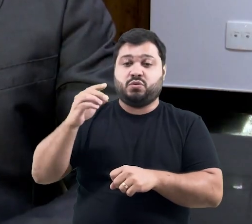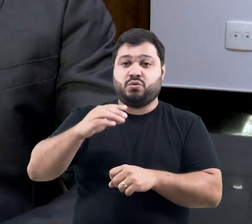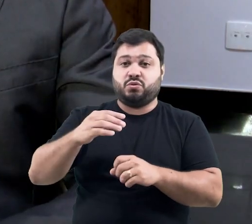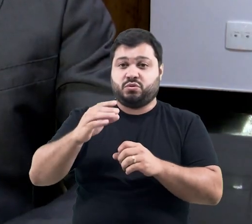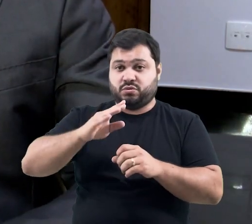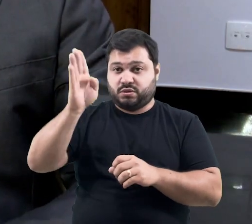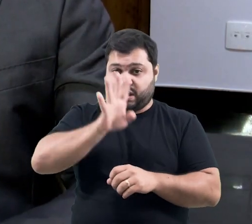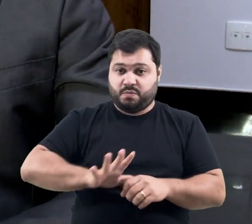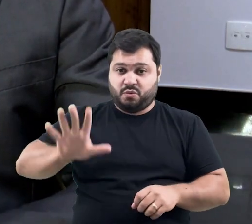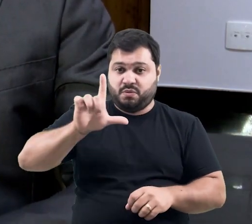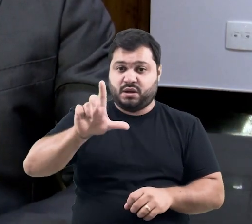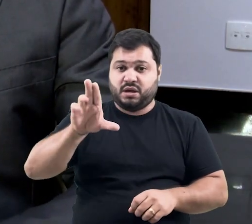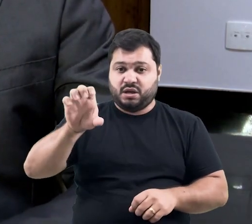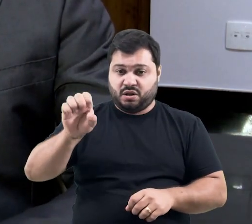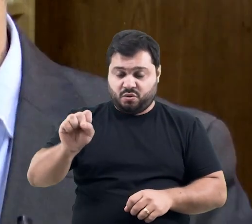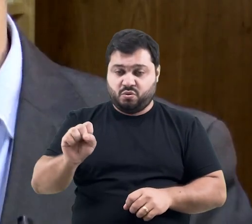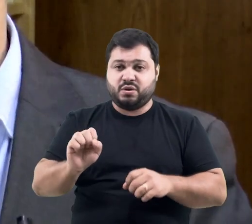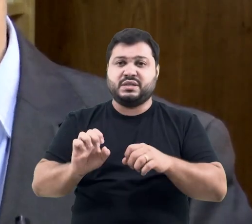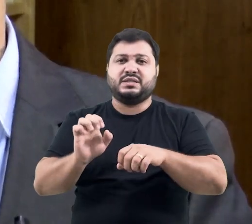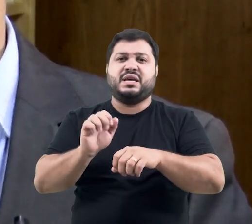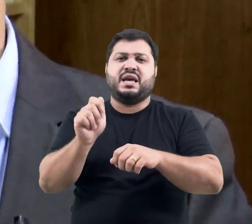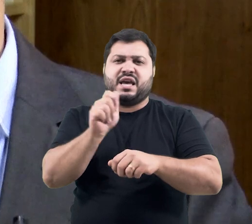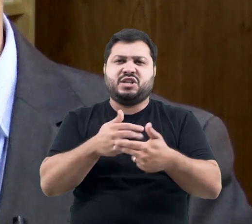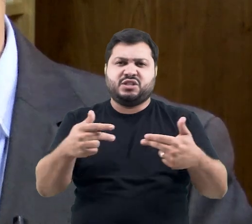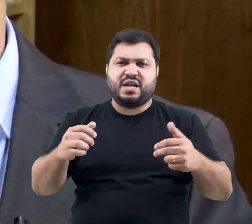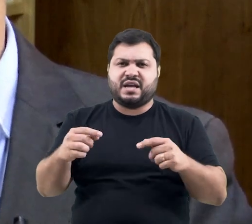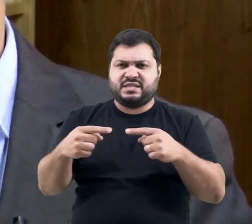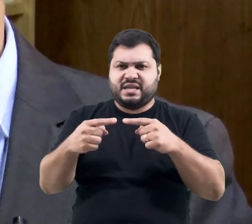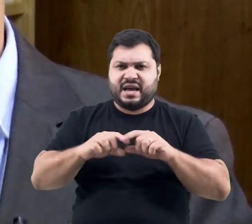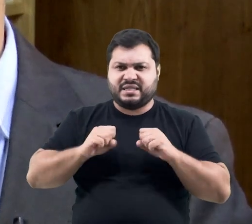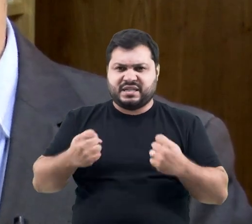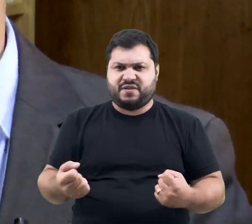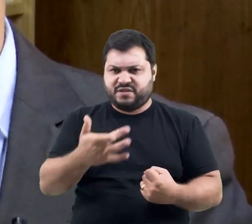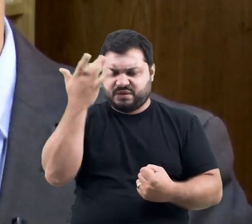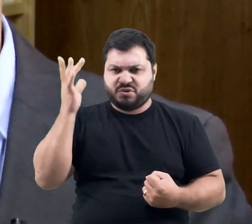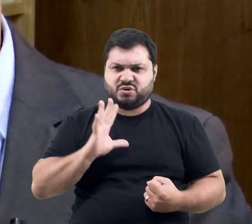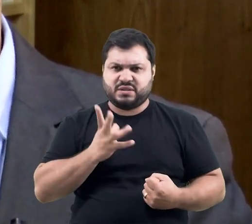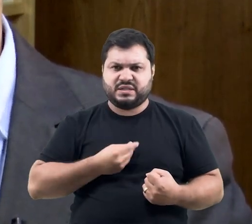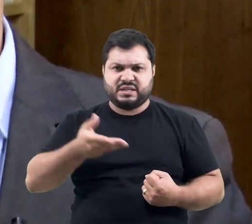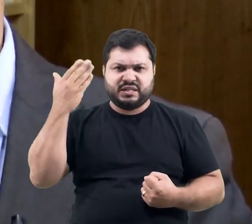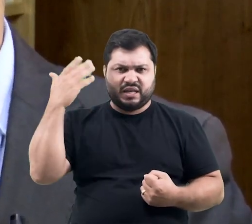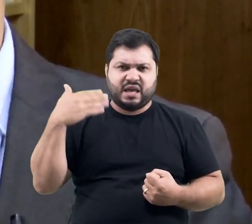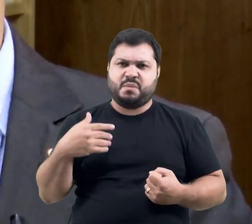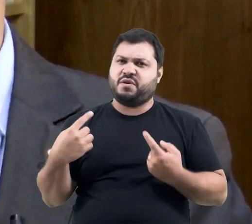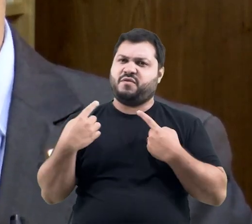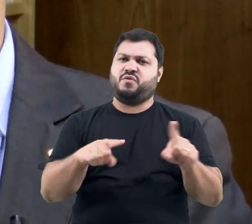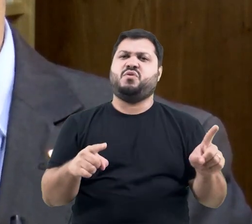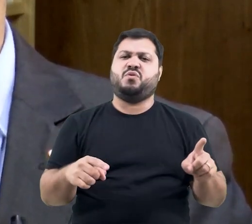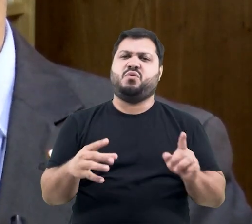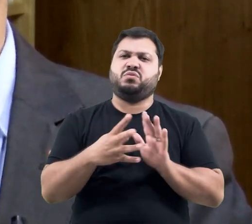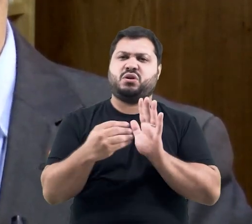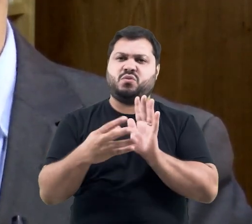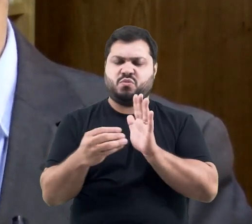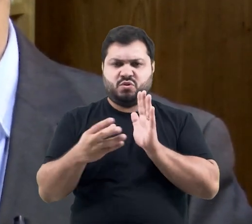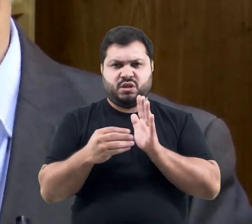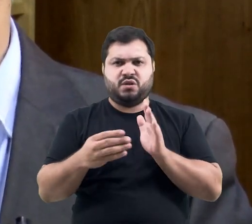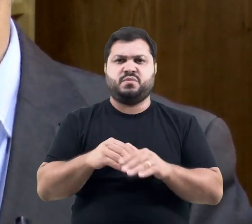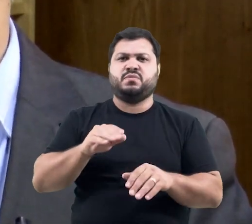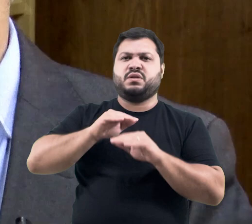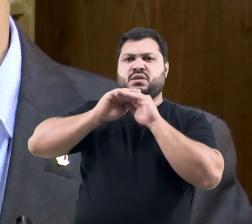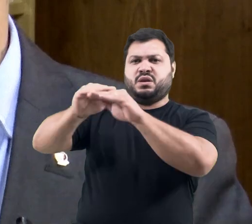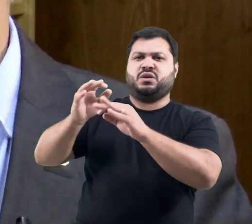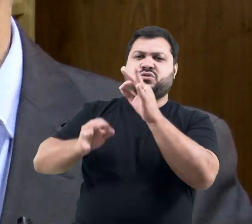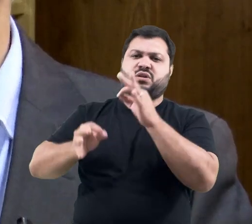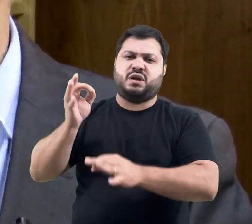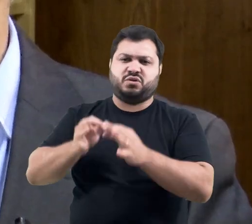da República, Lucas Costa, entidades ligadas à defesa das pessoas trans à época foram contra o modelo